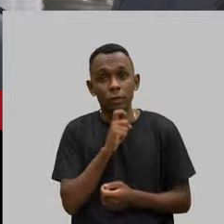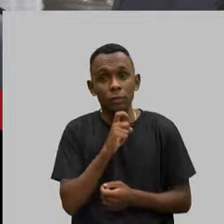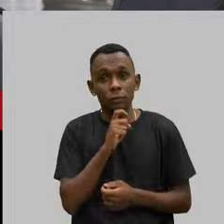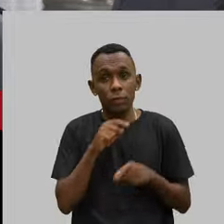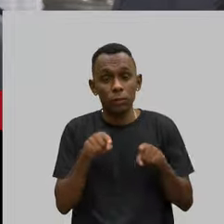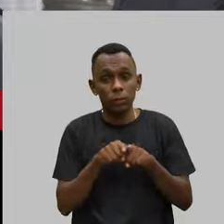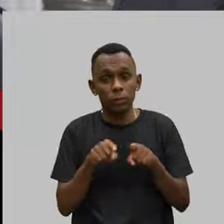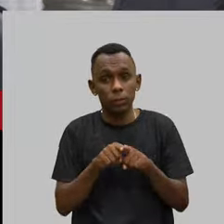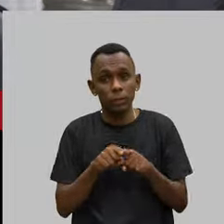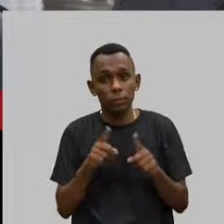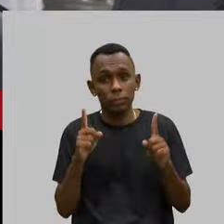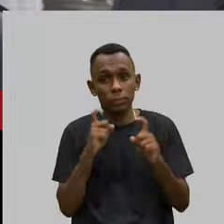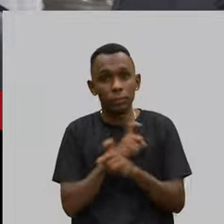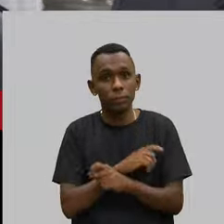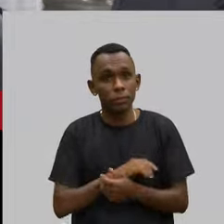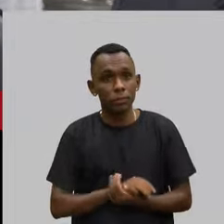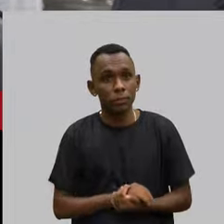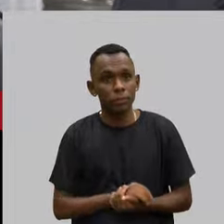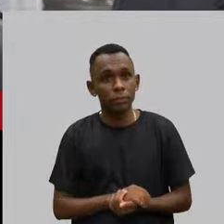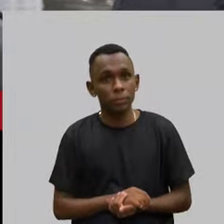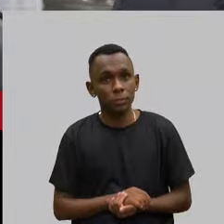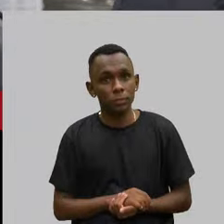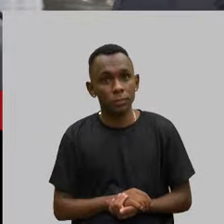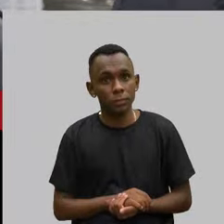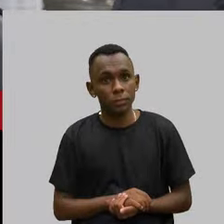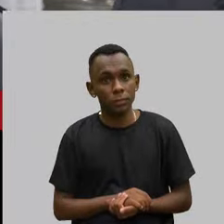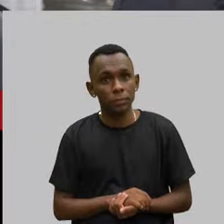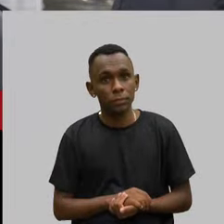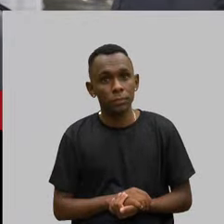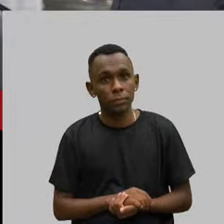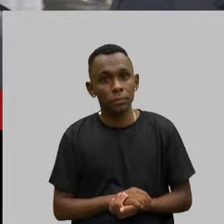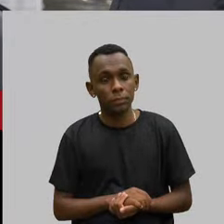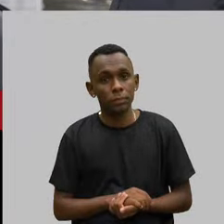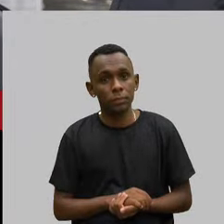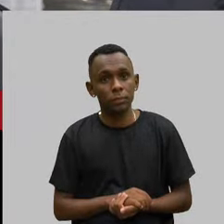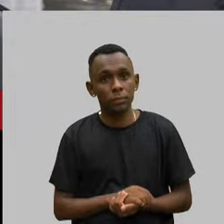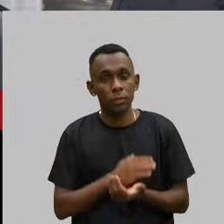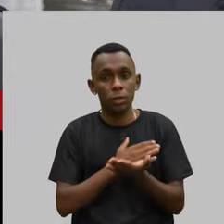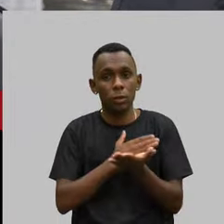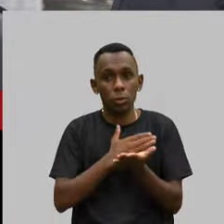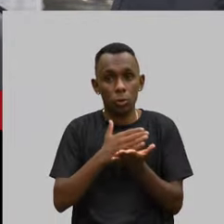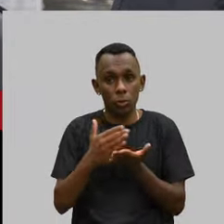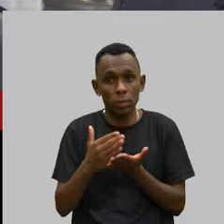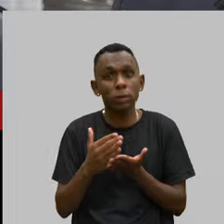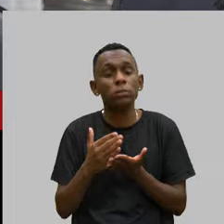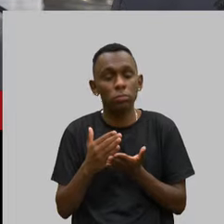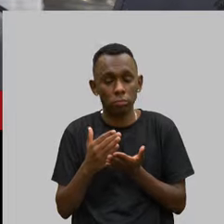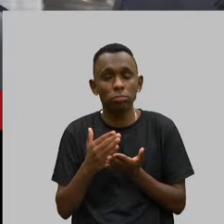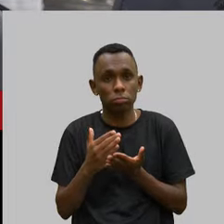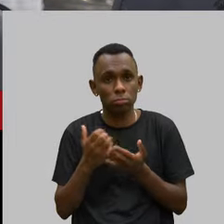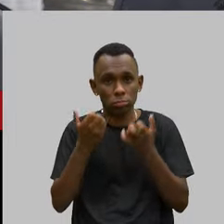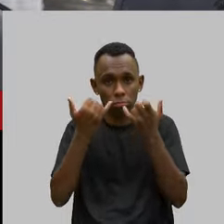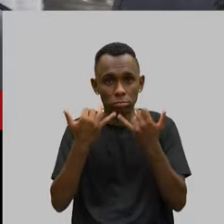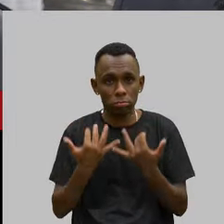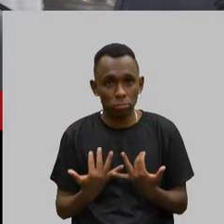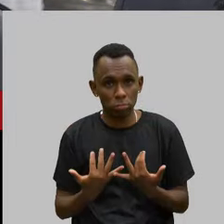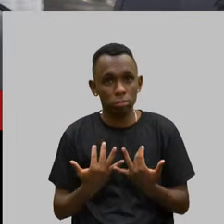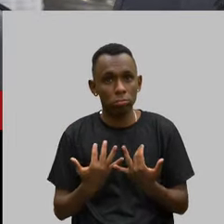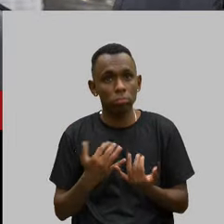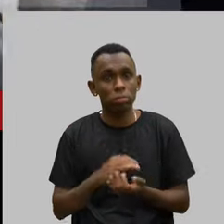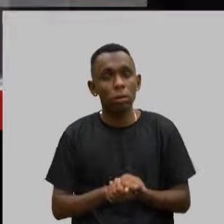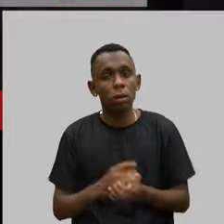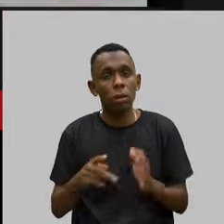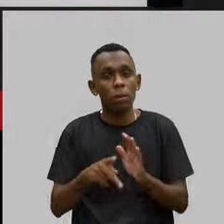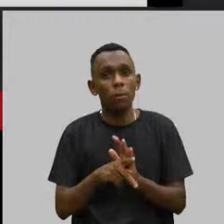frio não tô tranquilo tô tranquilo bom então começando a gente tem o a transformação digital e o atendimento ao